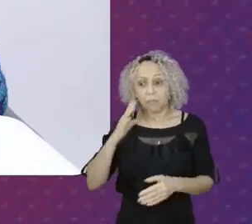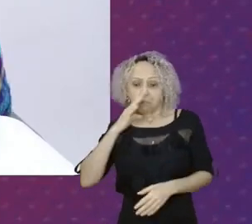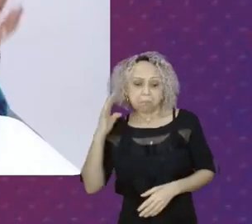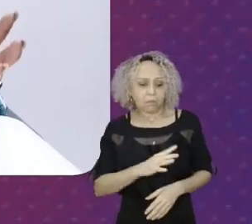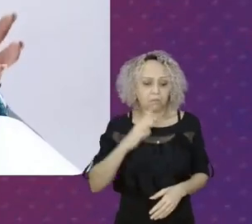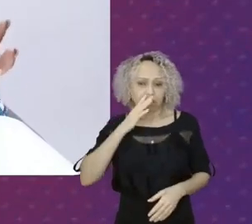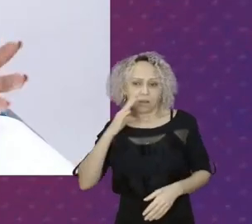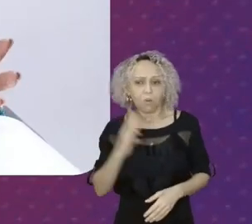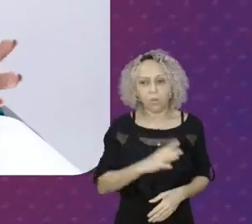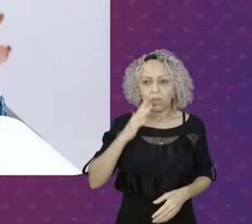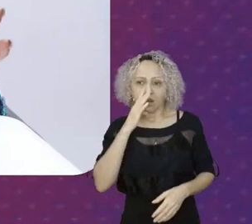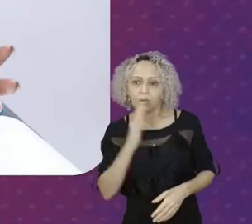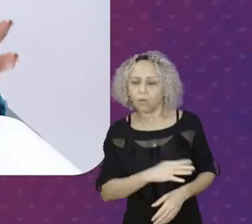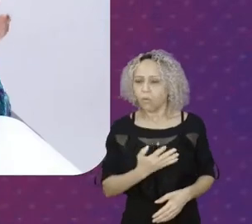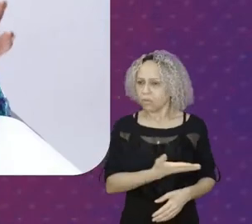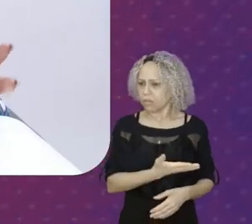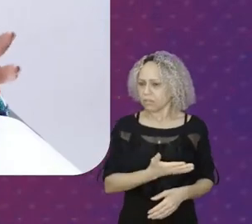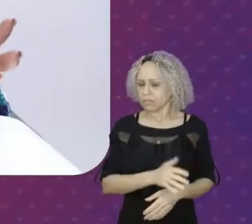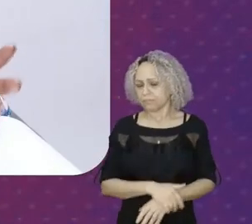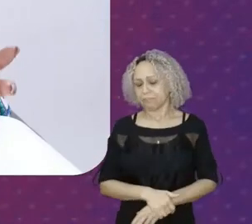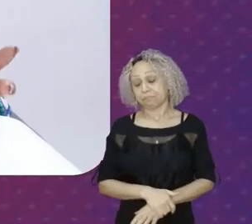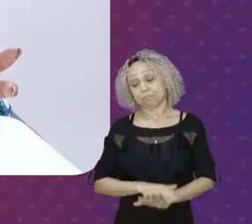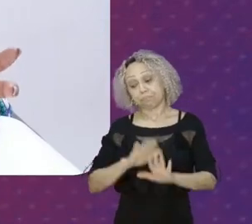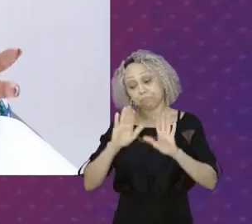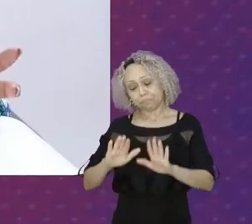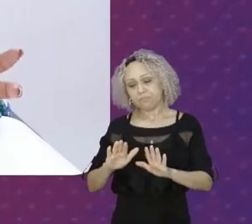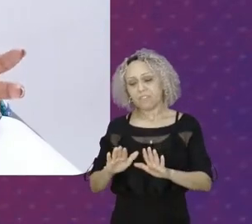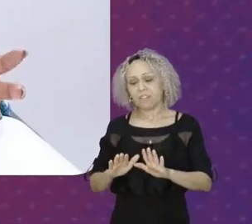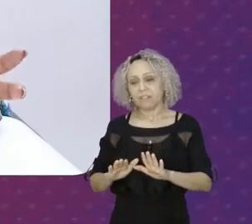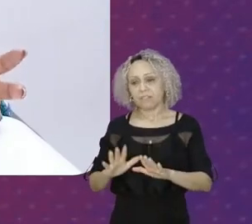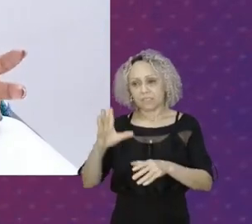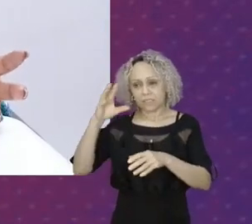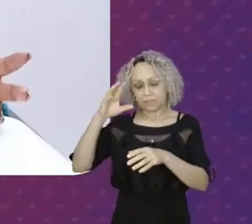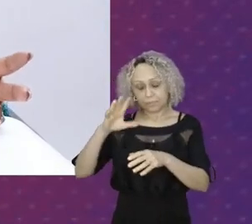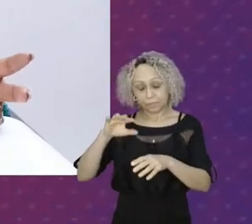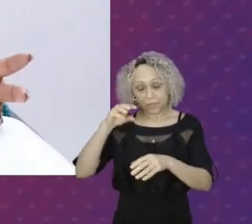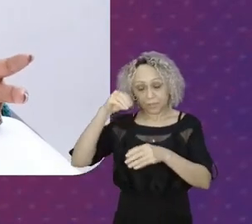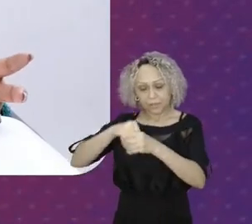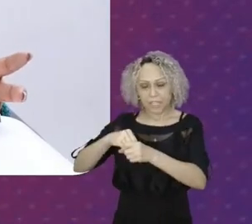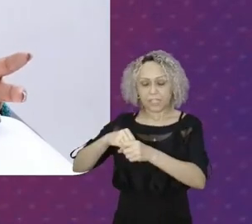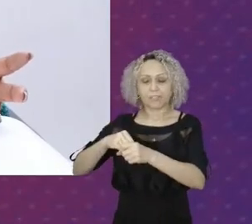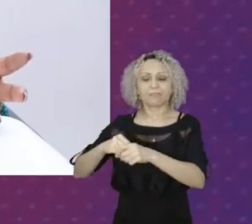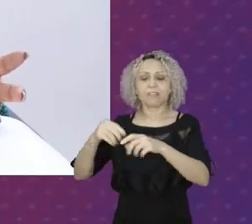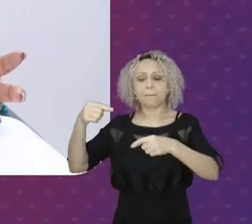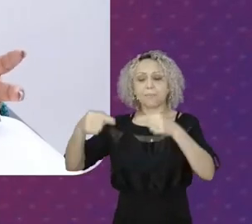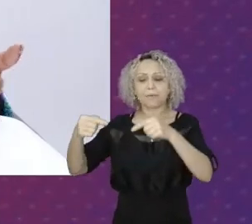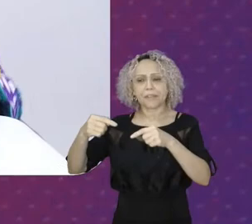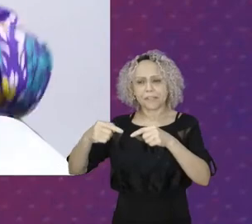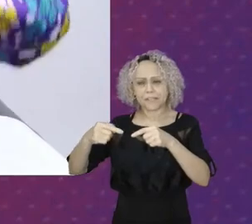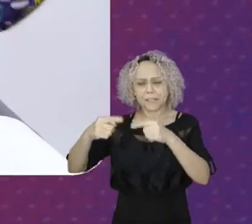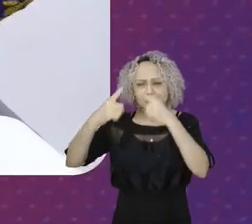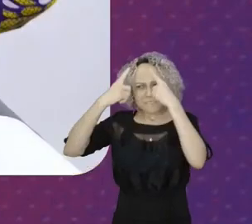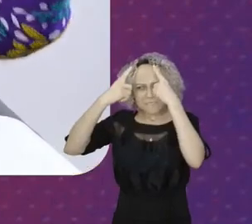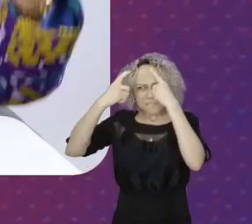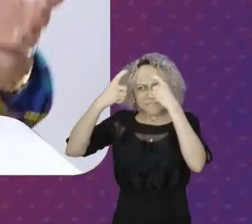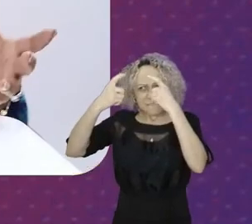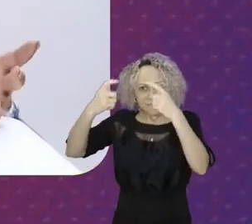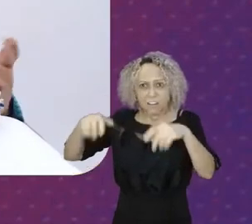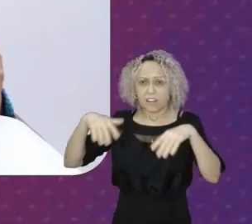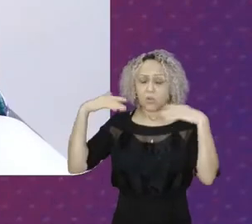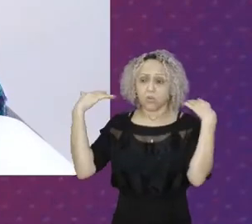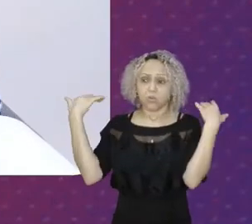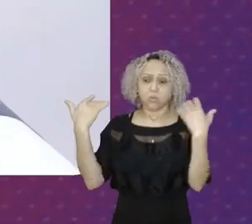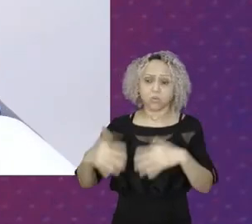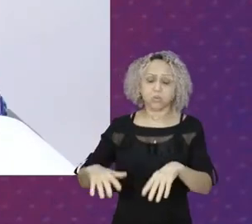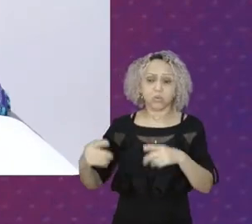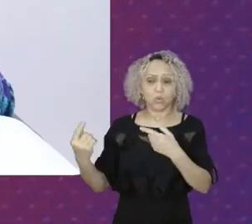a violência política e de gênero na política é um negócio absurdo e que tomou uma dimensão